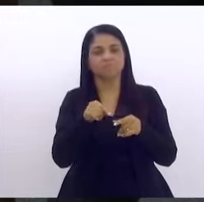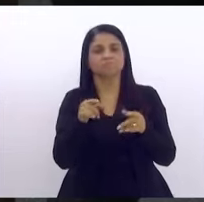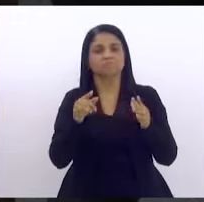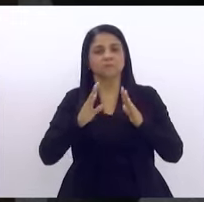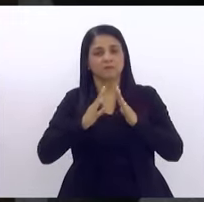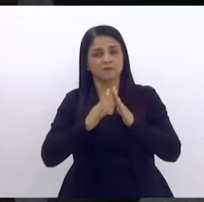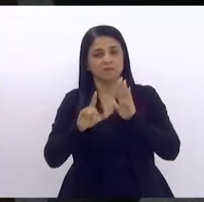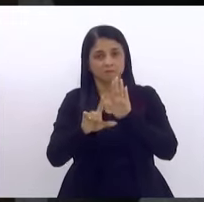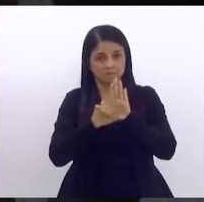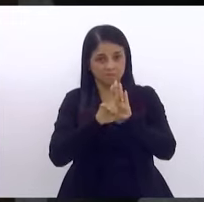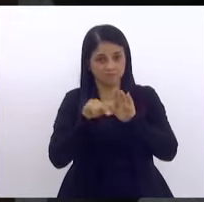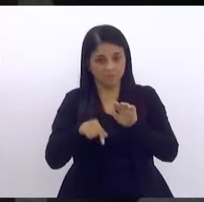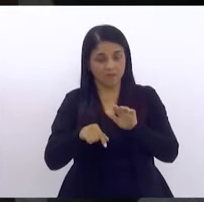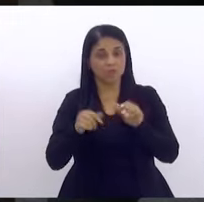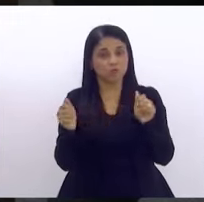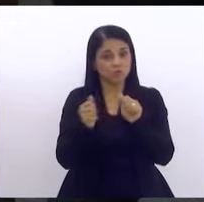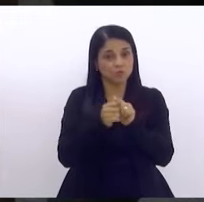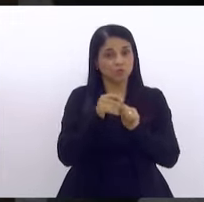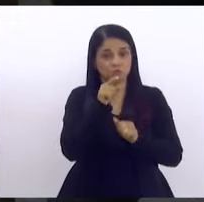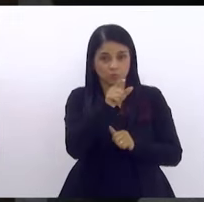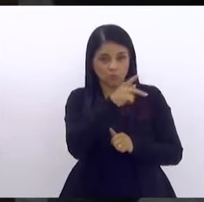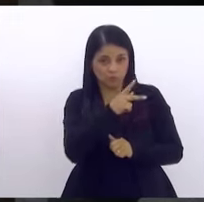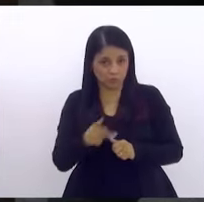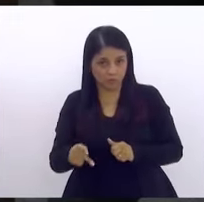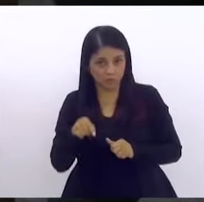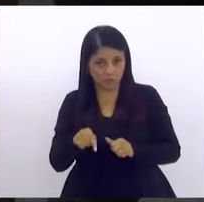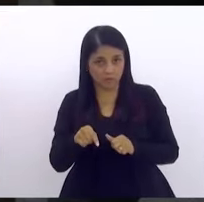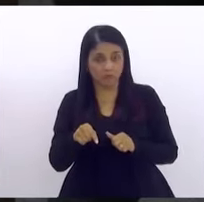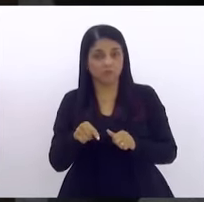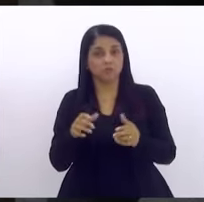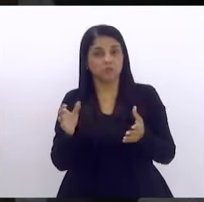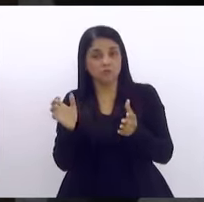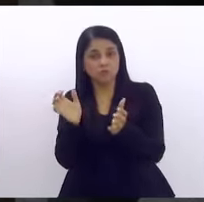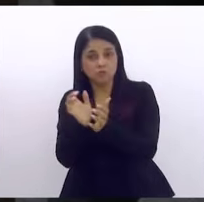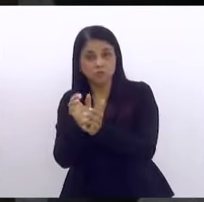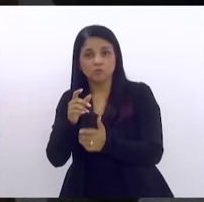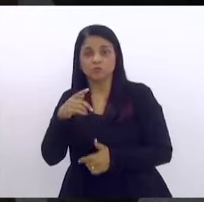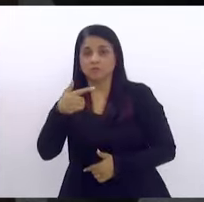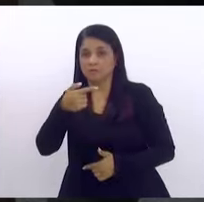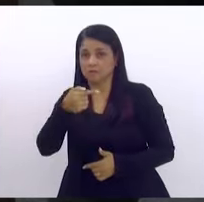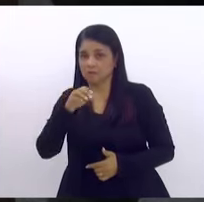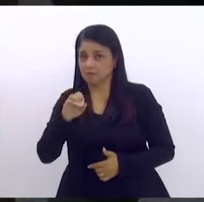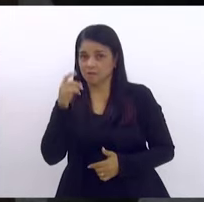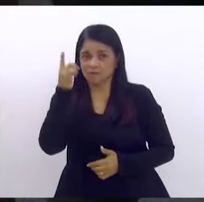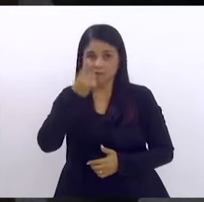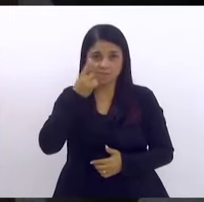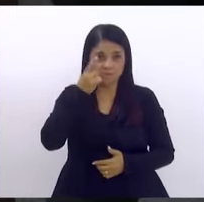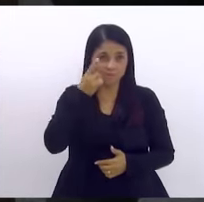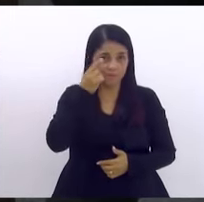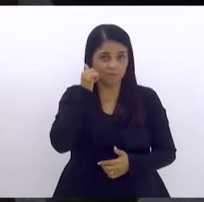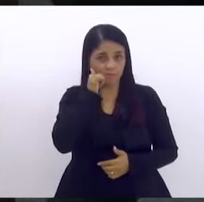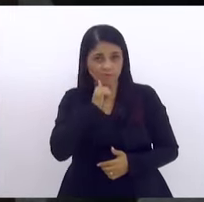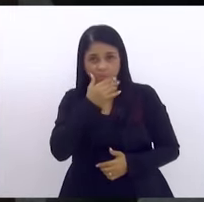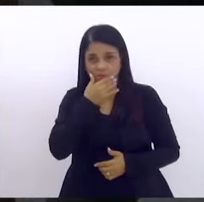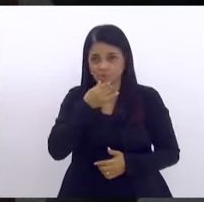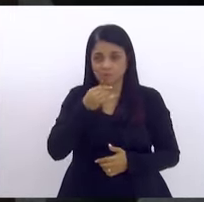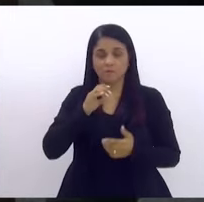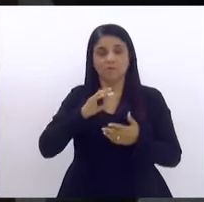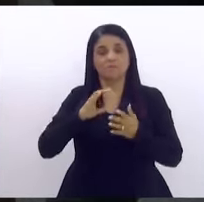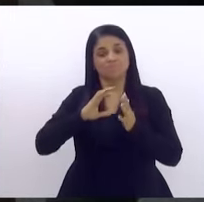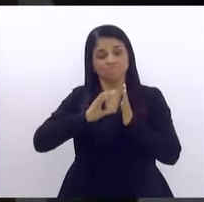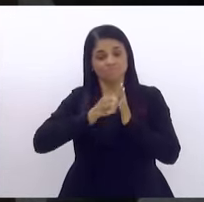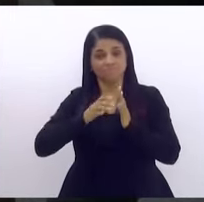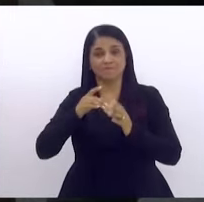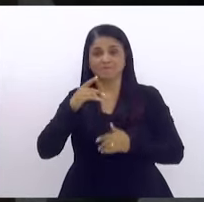com Vossa Excelência e com o conjunto dos 70 deputados e deputadas, ressaltando a bancada feminina